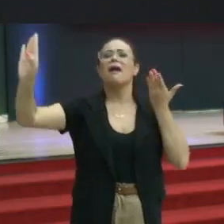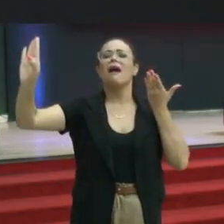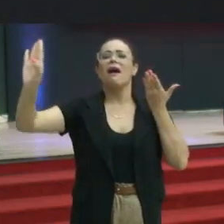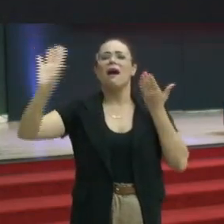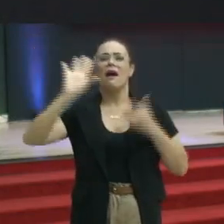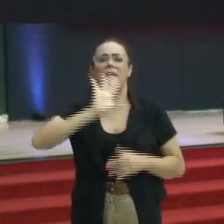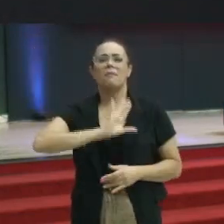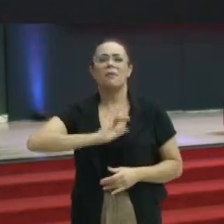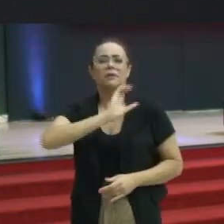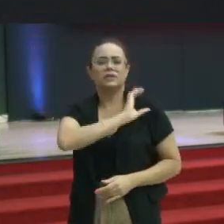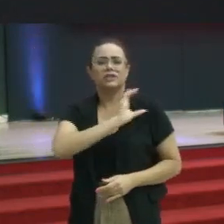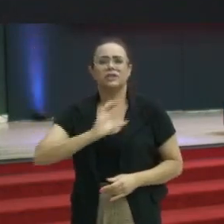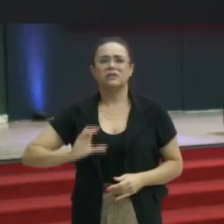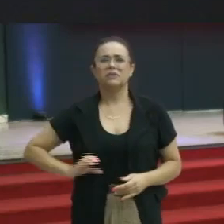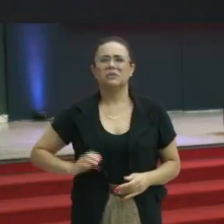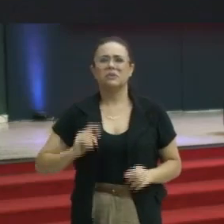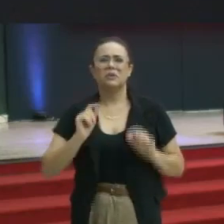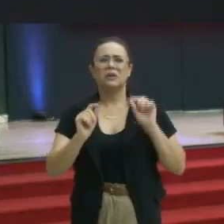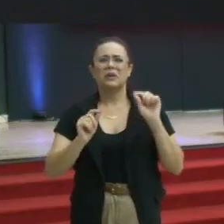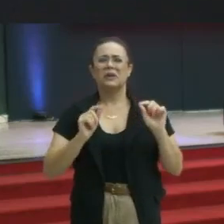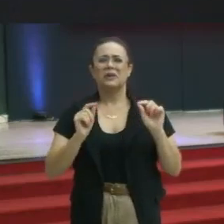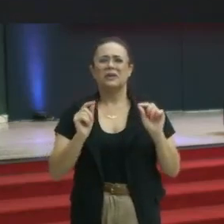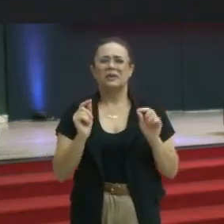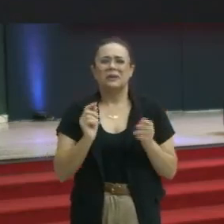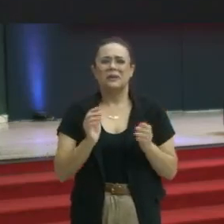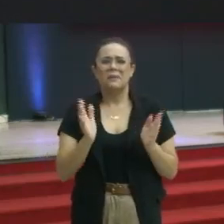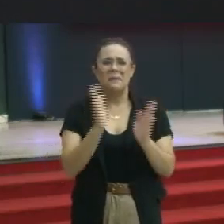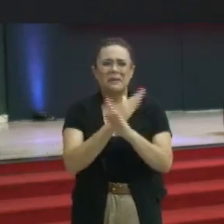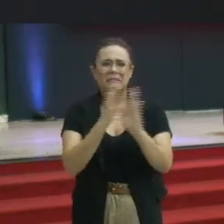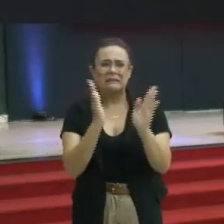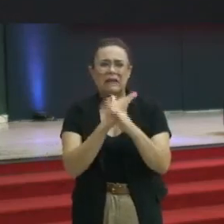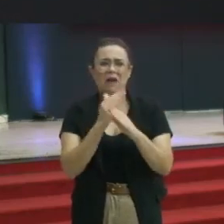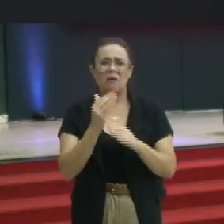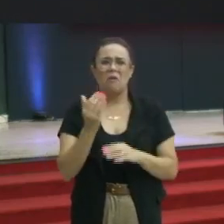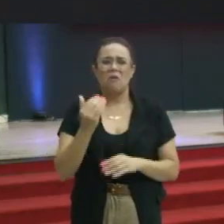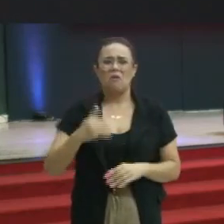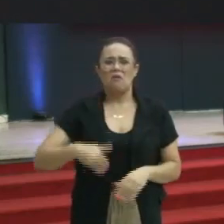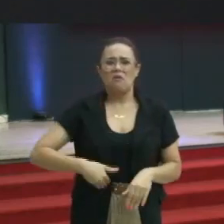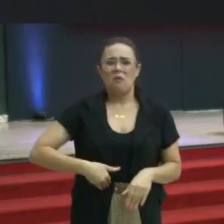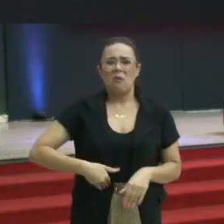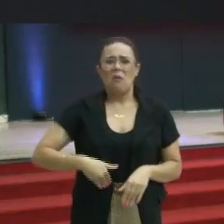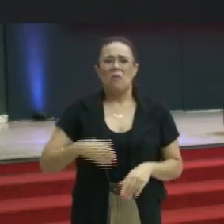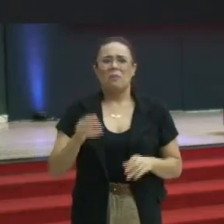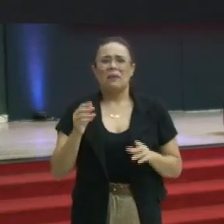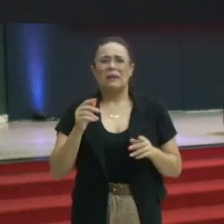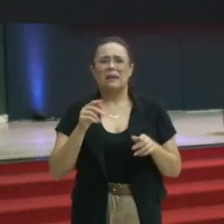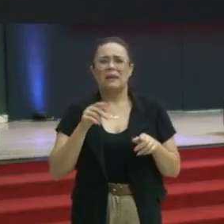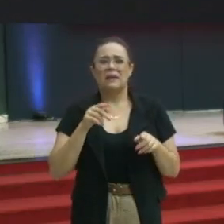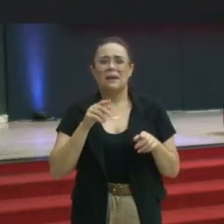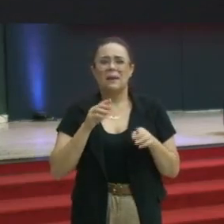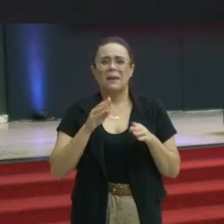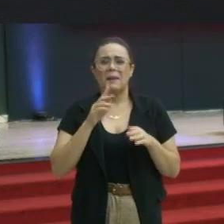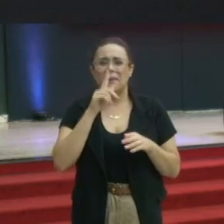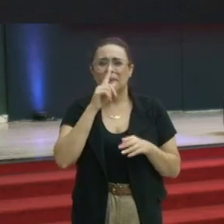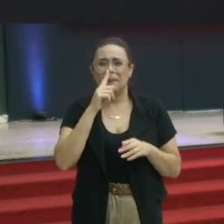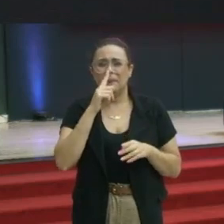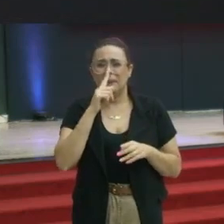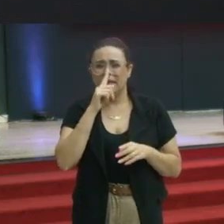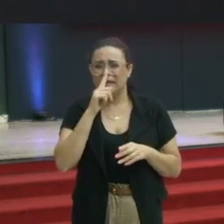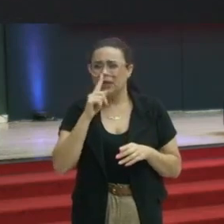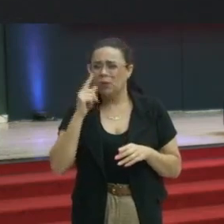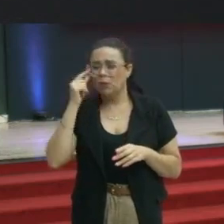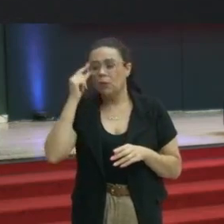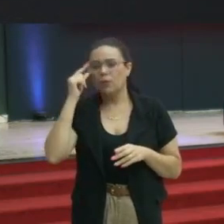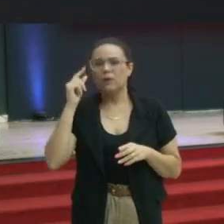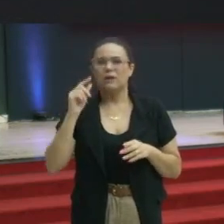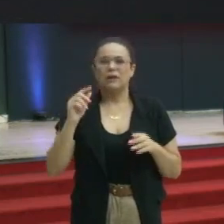Ou perseguição? Ou fome? Ou nudez? Ou perigo? Ou espada? Como está